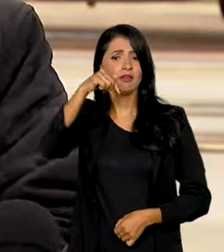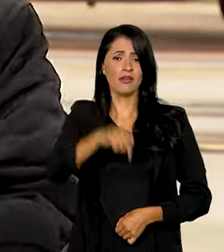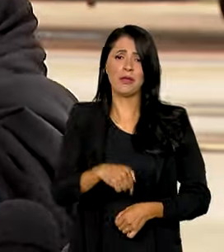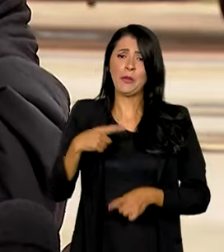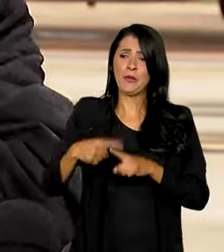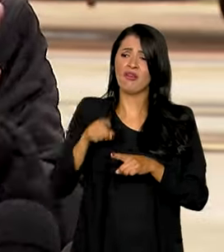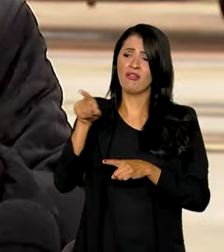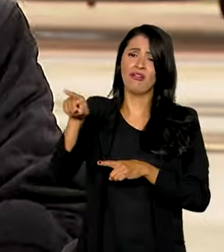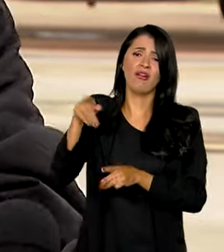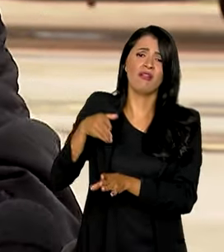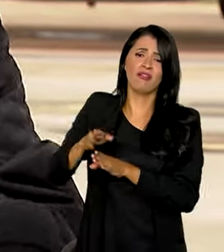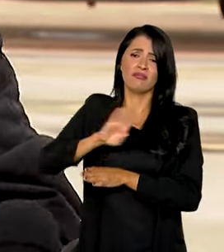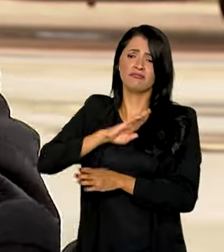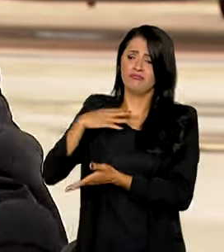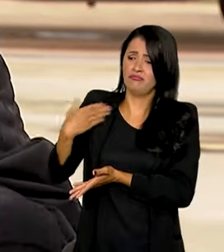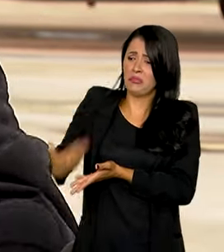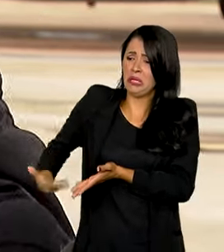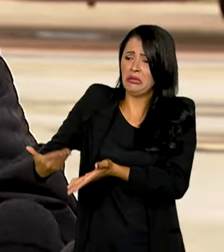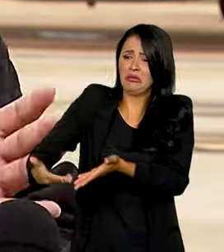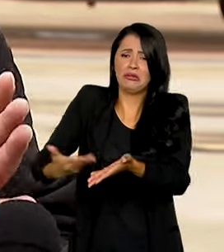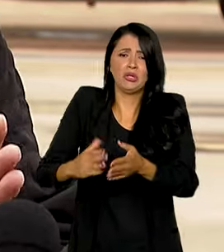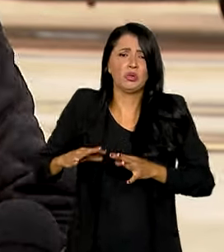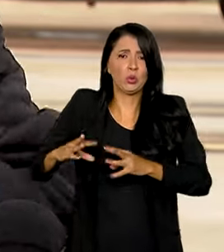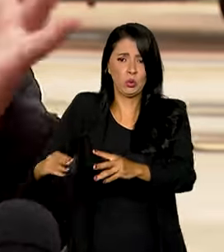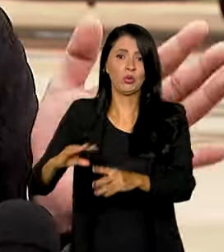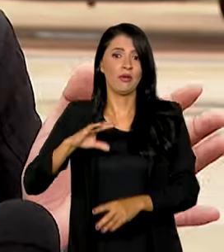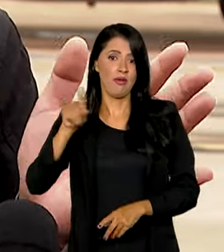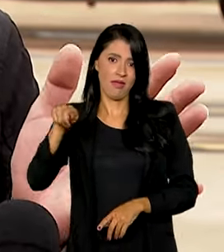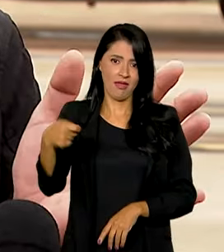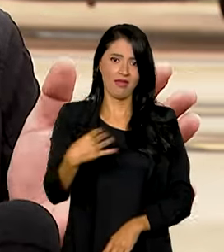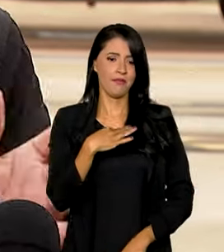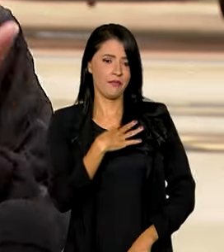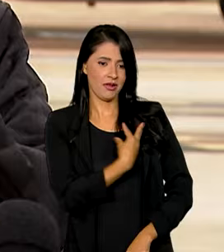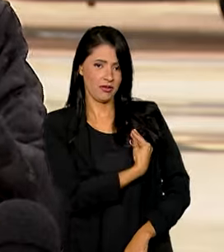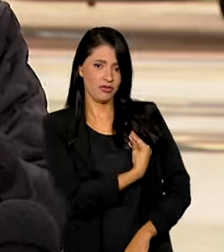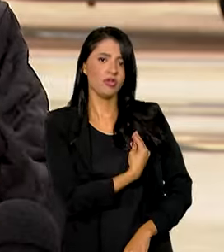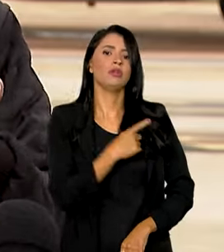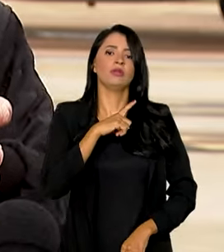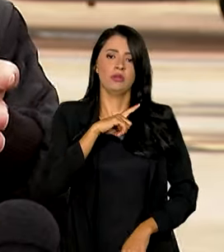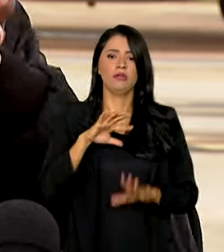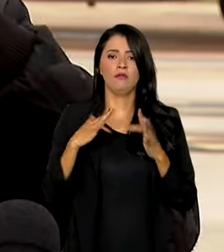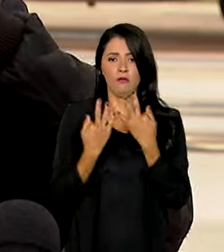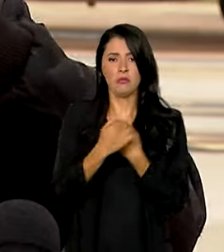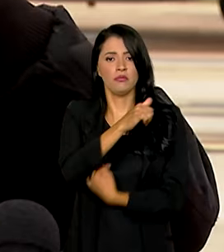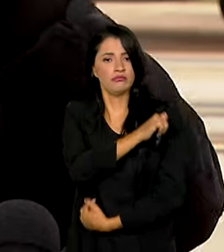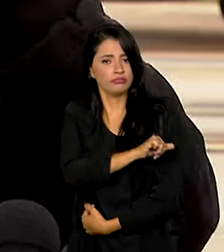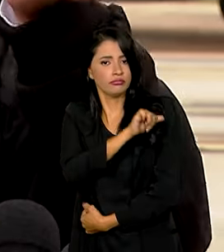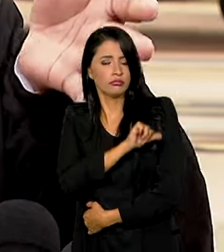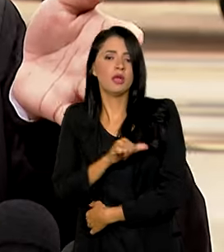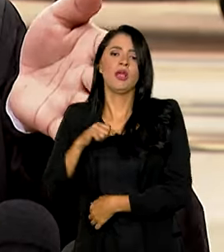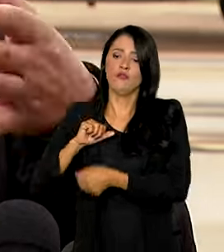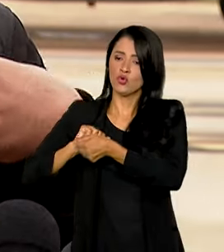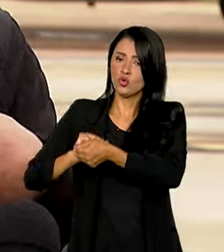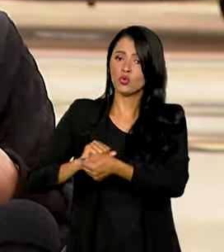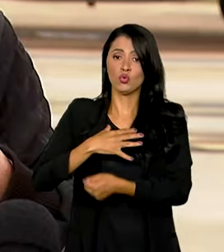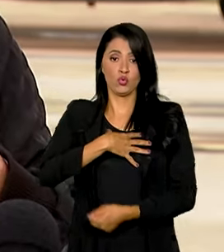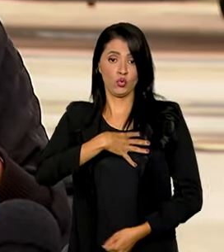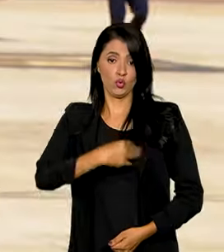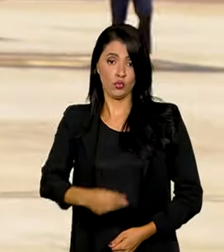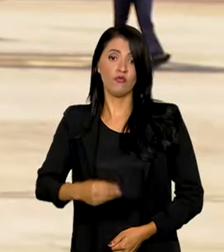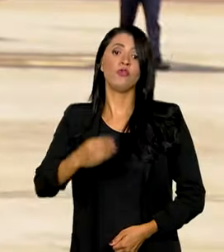perem G ele é palestino tem familiares no Rio de Janeiro e veio com o filho e